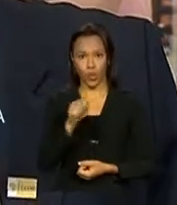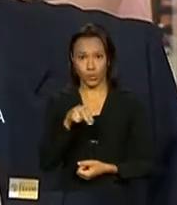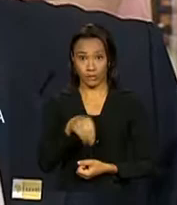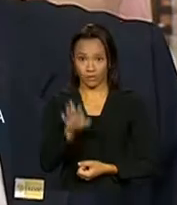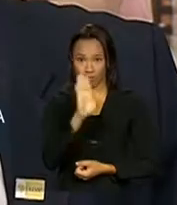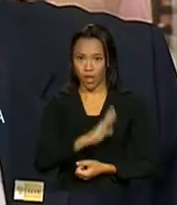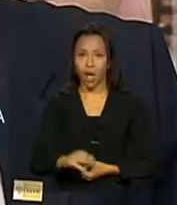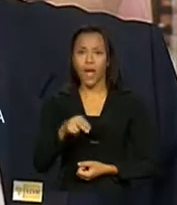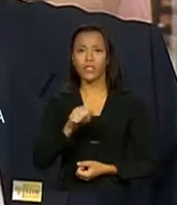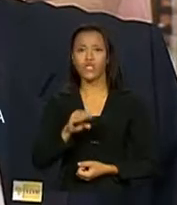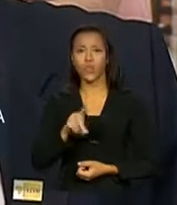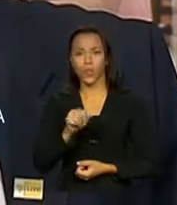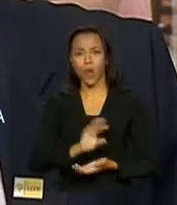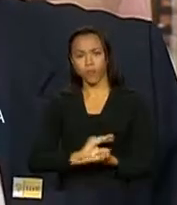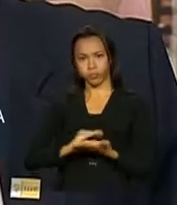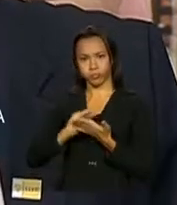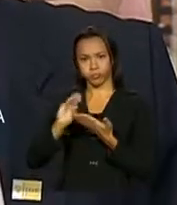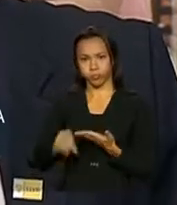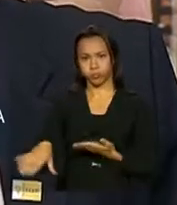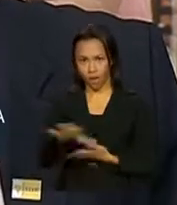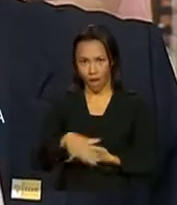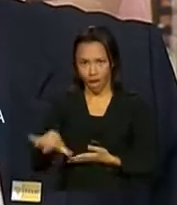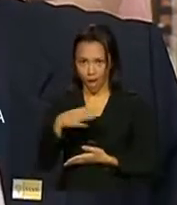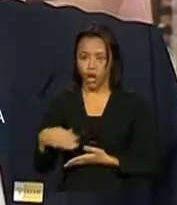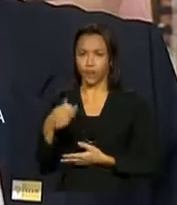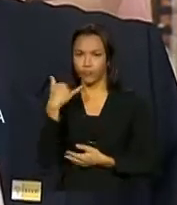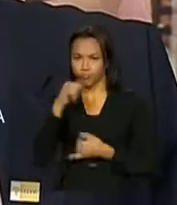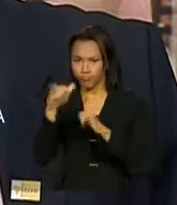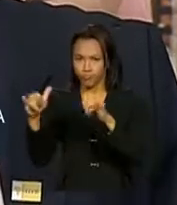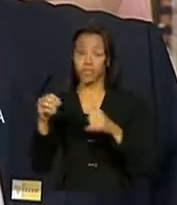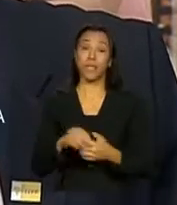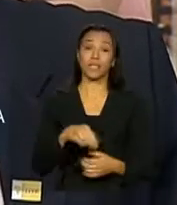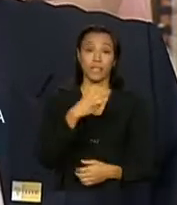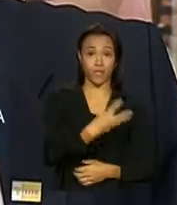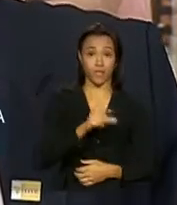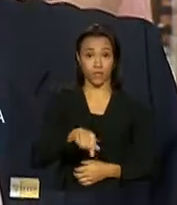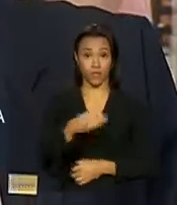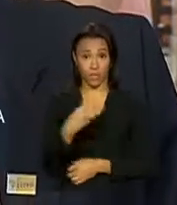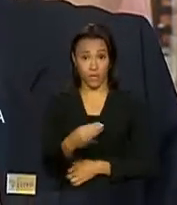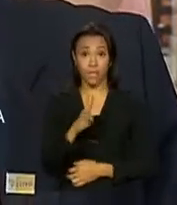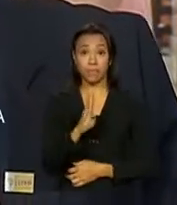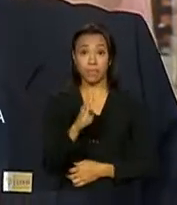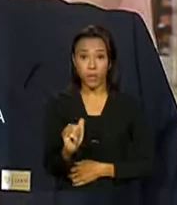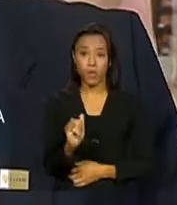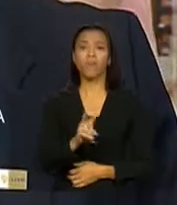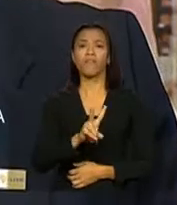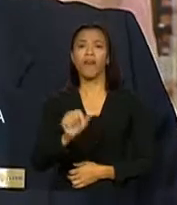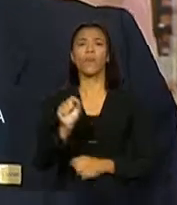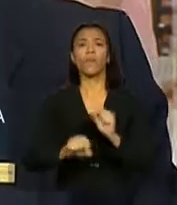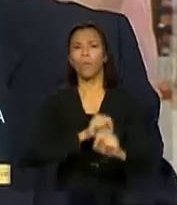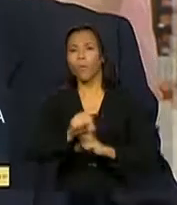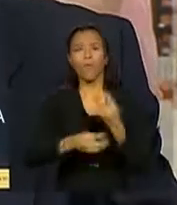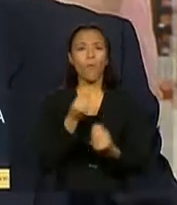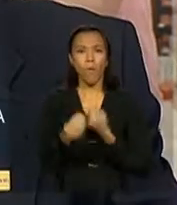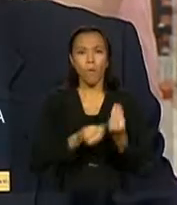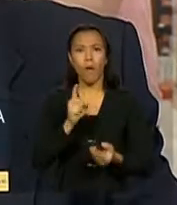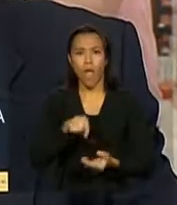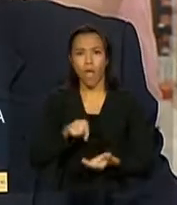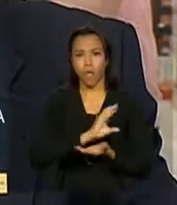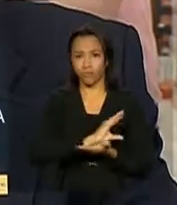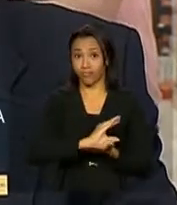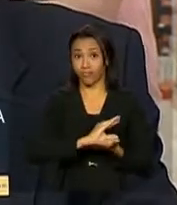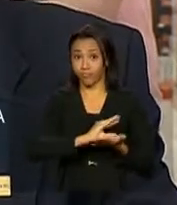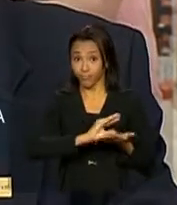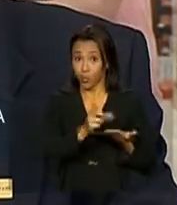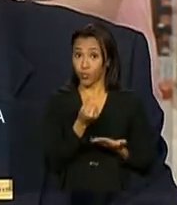para o sistema elétrico. Essa transferência de 3,3 bilhões será através da destinação de